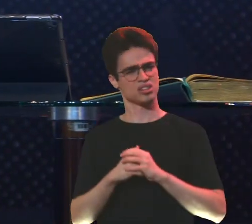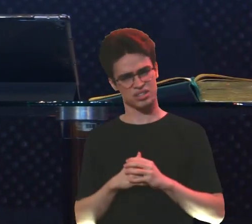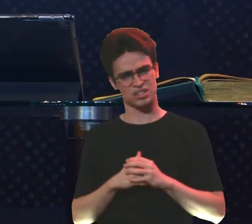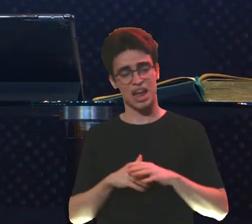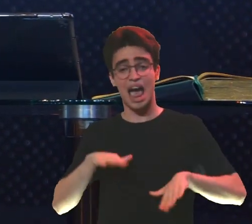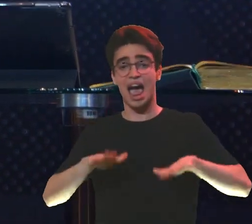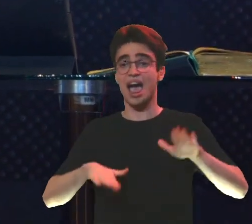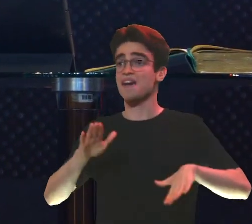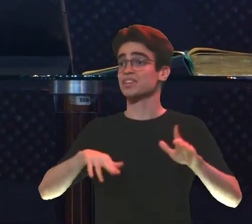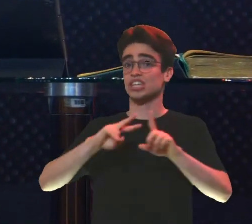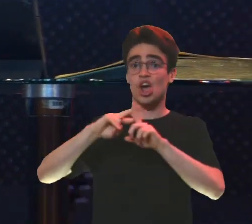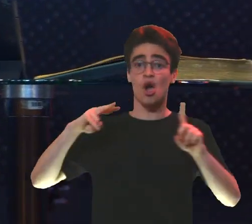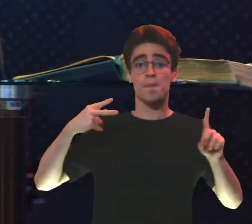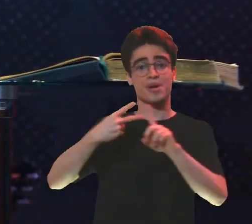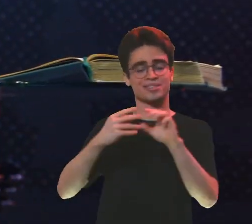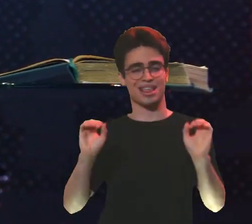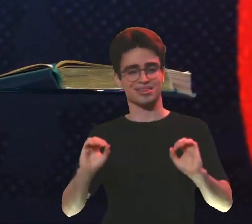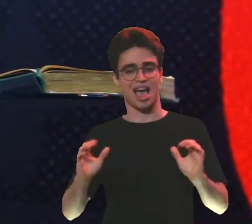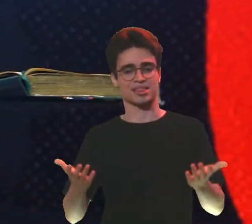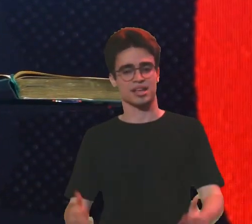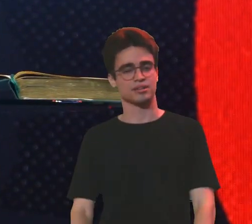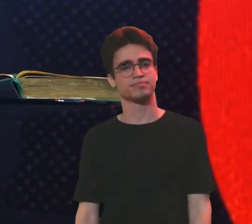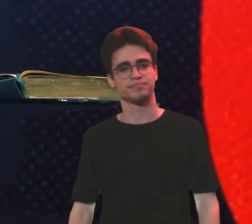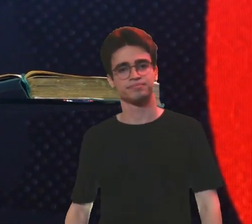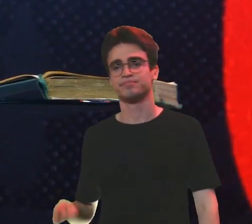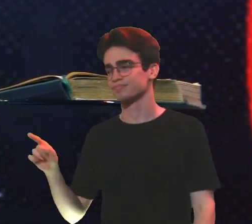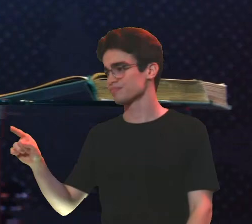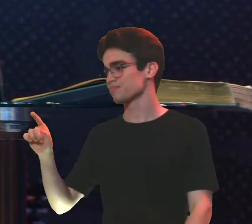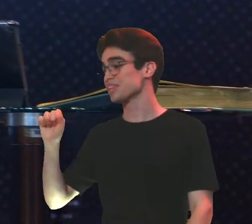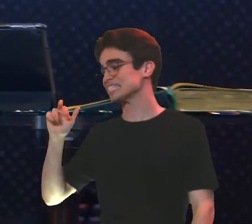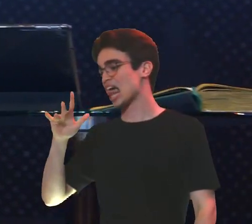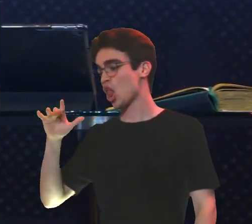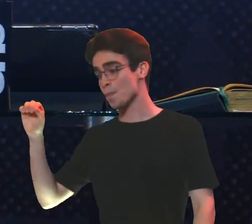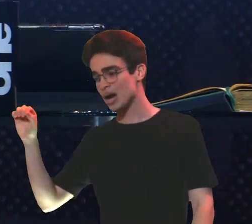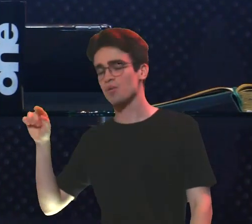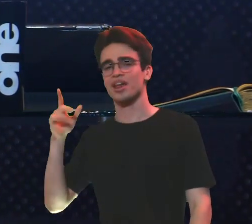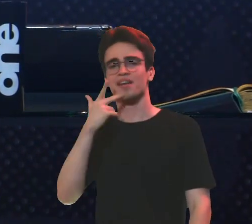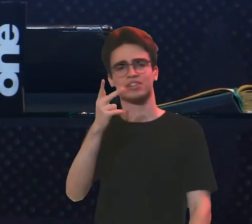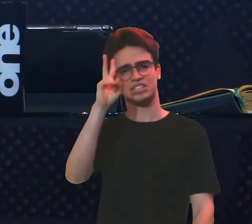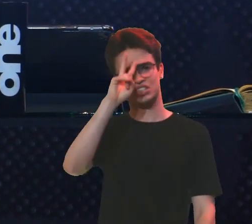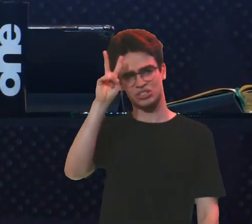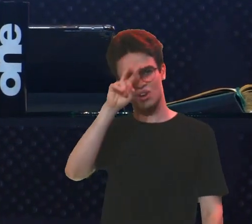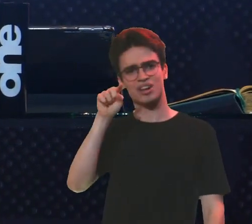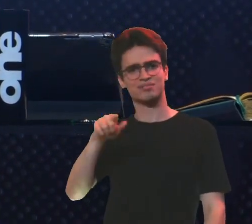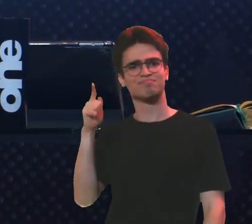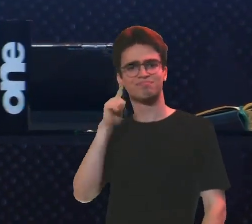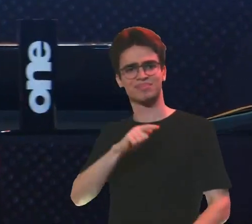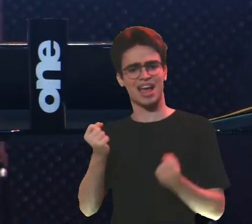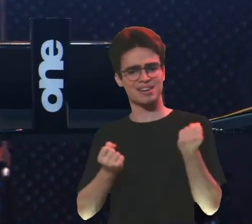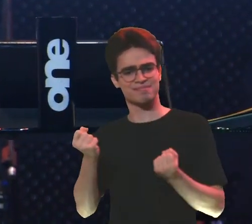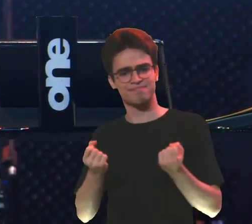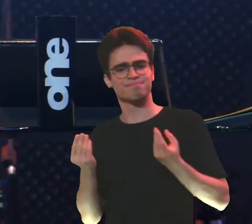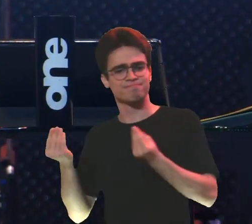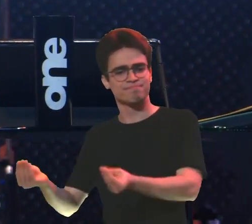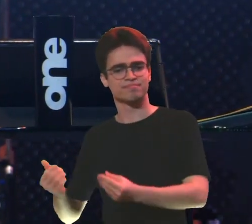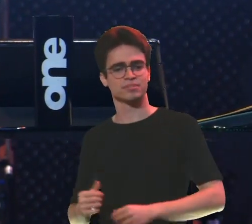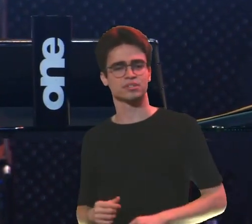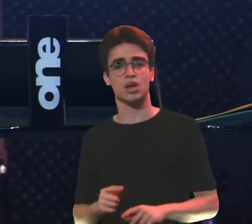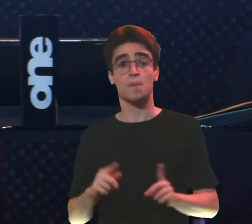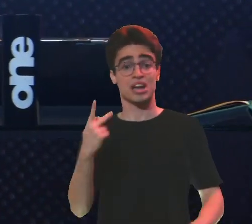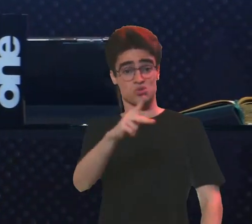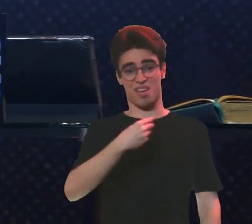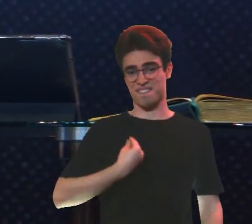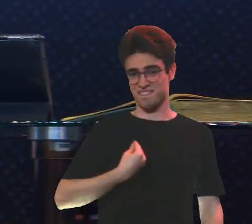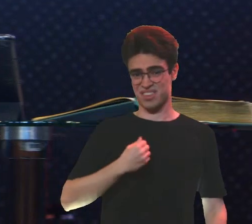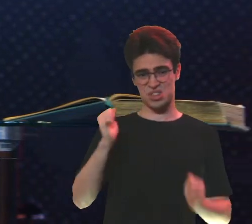que a recompensa não estivesse aí. O Salomão contou hoje a história de que ele ganhou o carro. Isso foi muito legal. Mas a sua vida com Deus não tem que